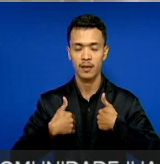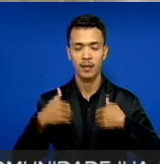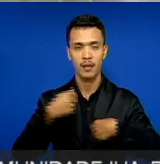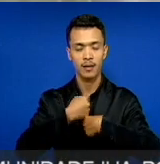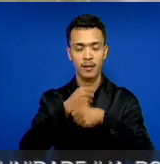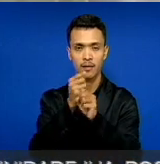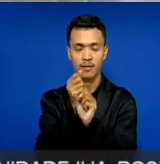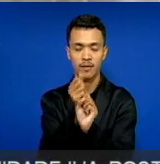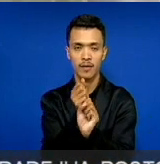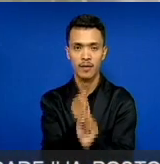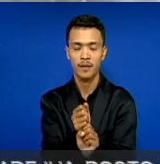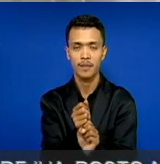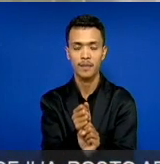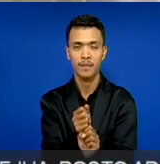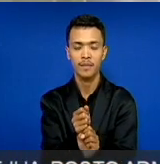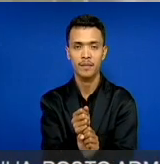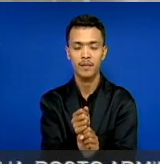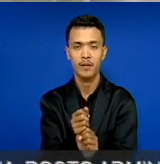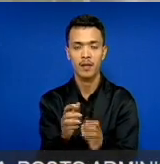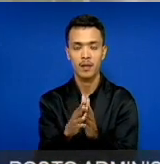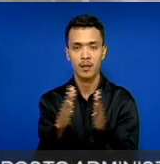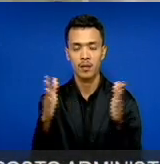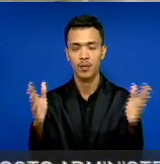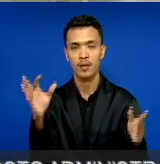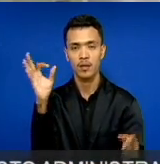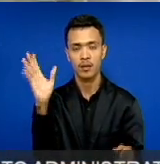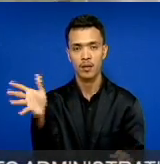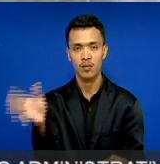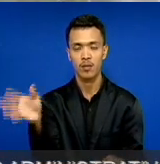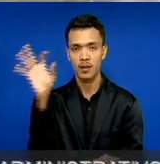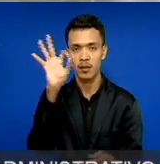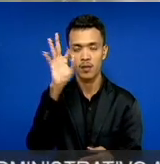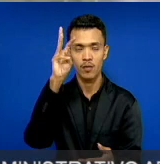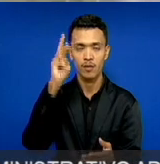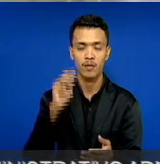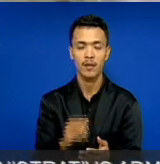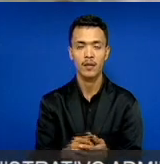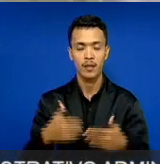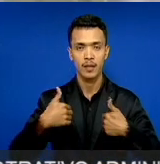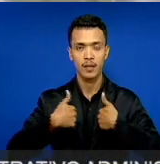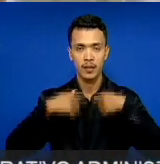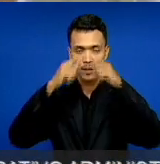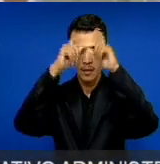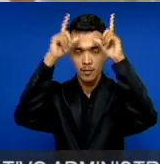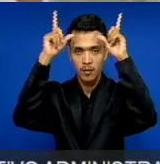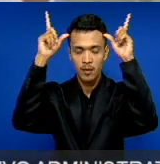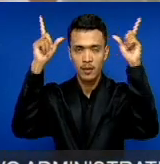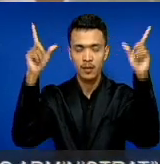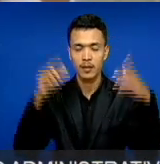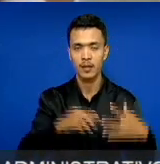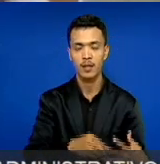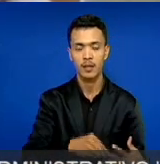café nebe quase 59 mil hectares e Timor Larantumak